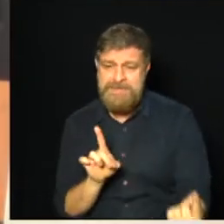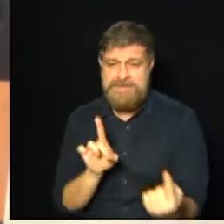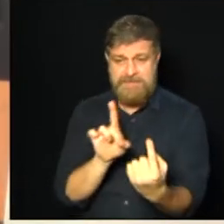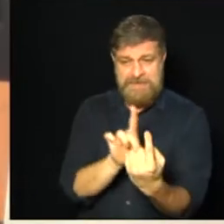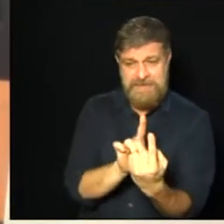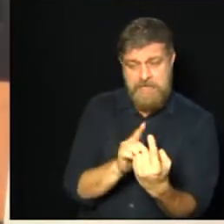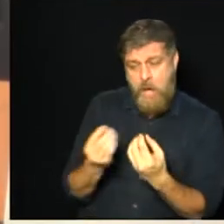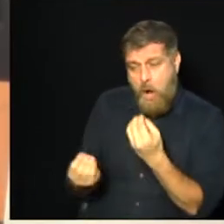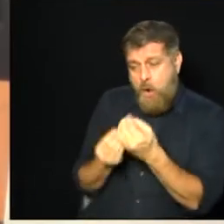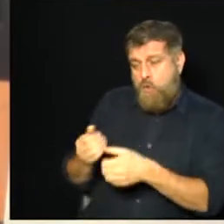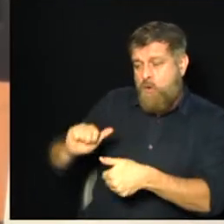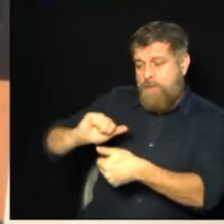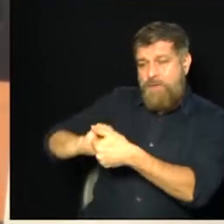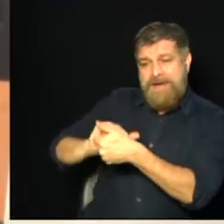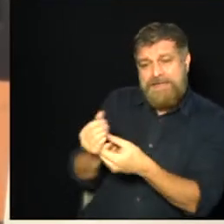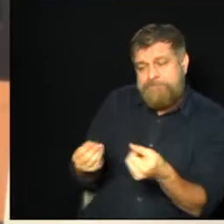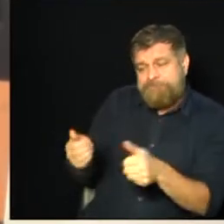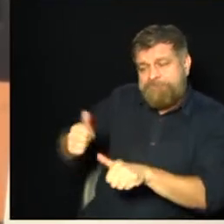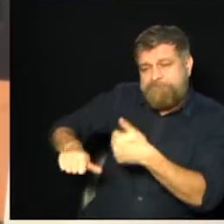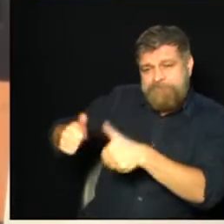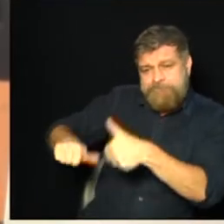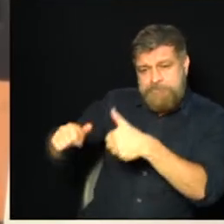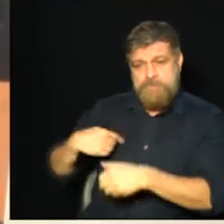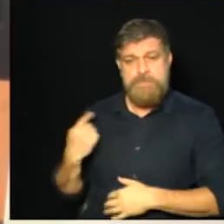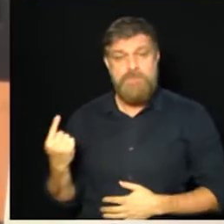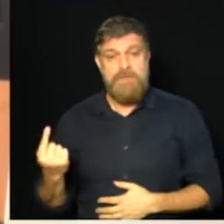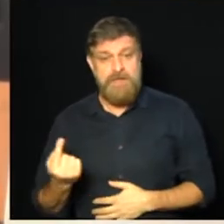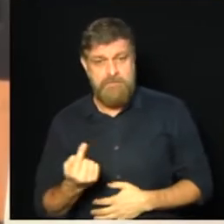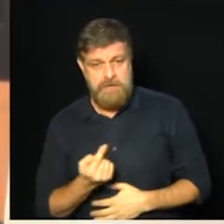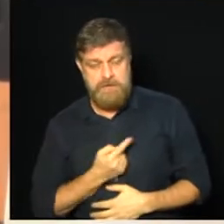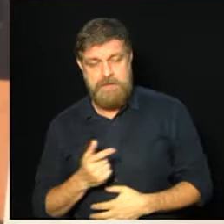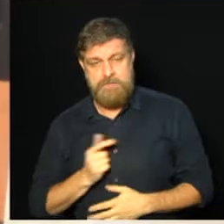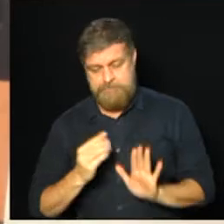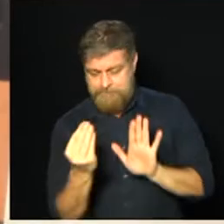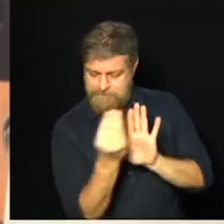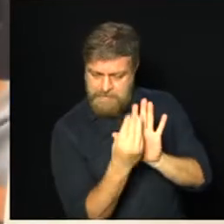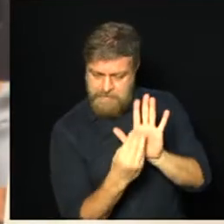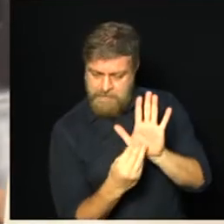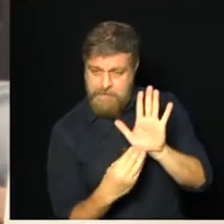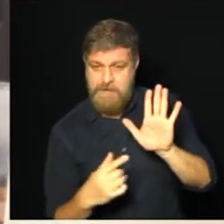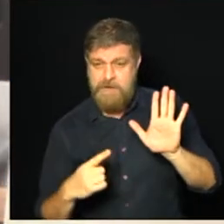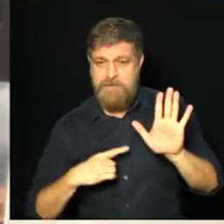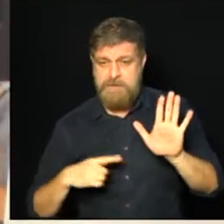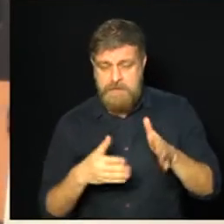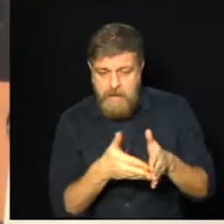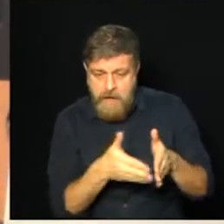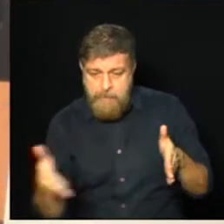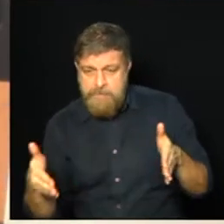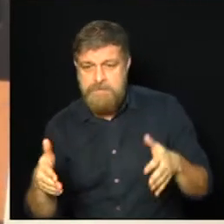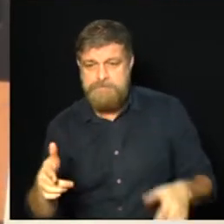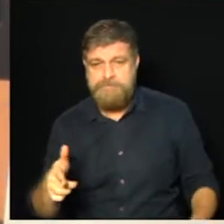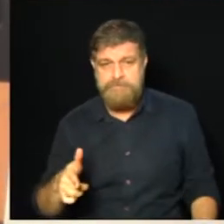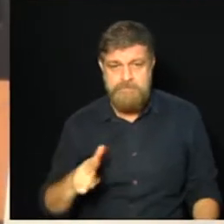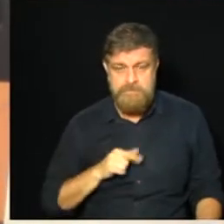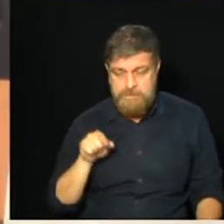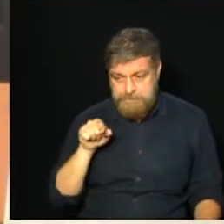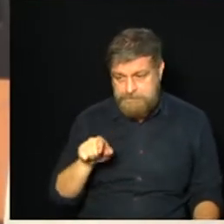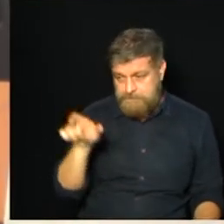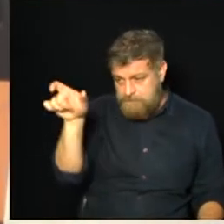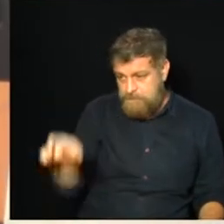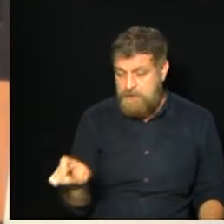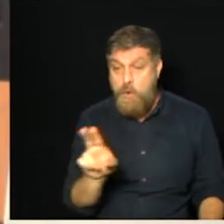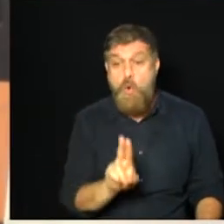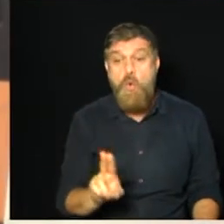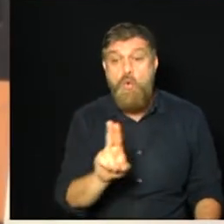que eu vou mensurar a qualidade. A gente vai ter um processo de oitiva do usuário